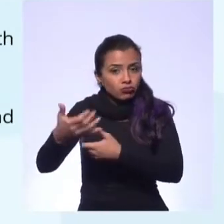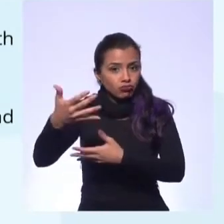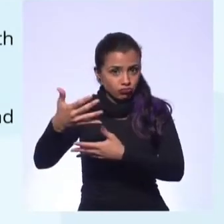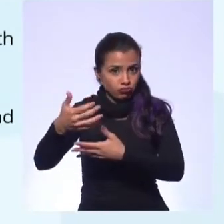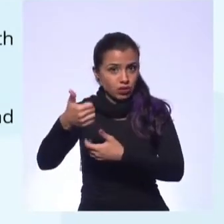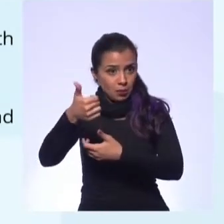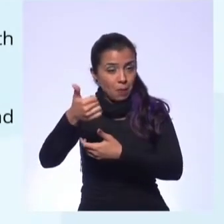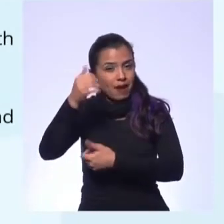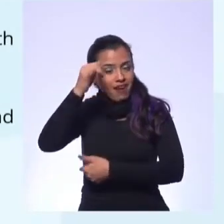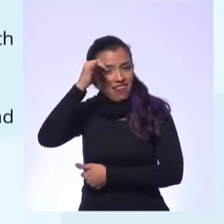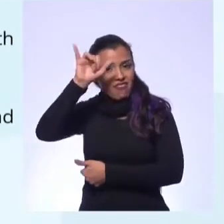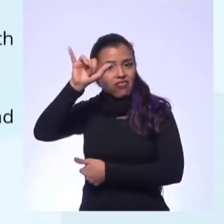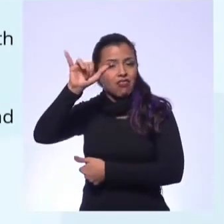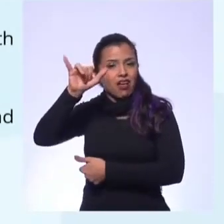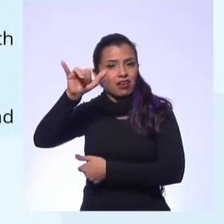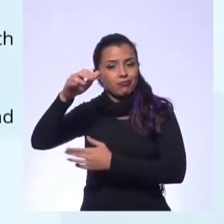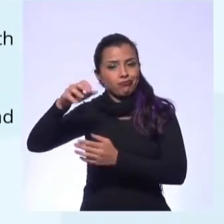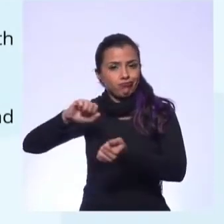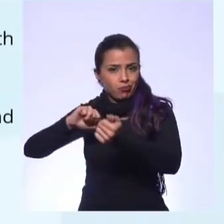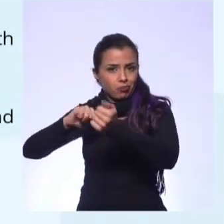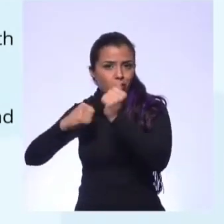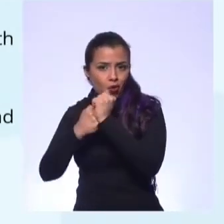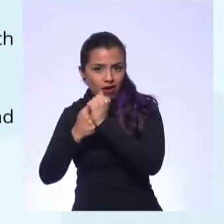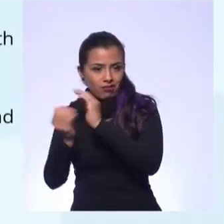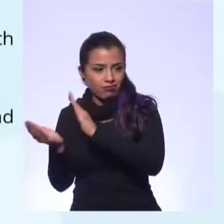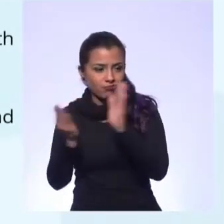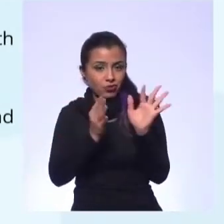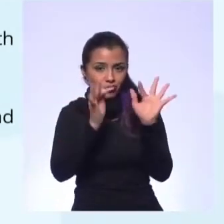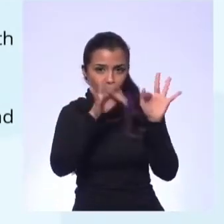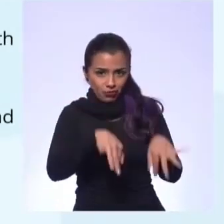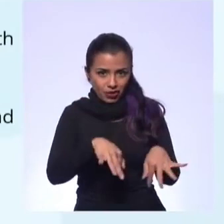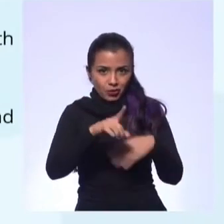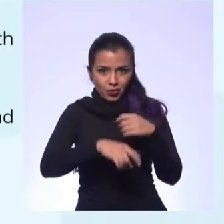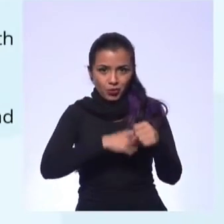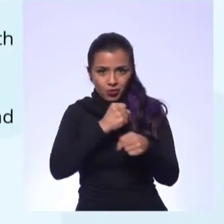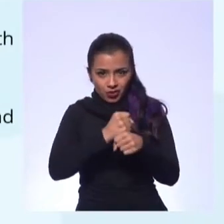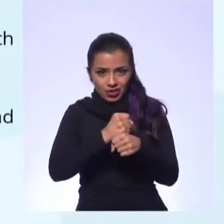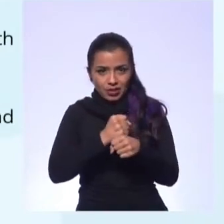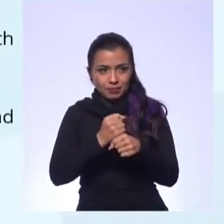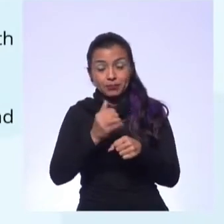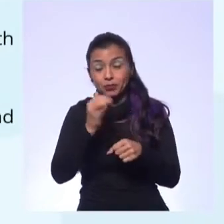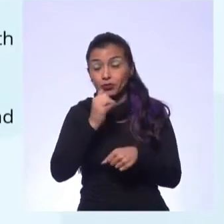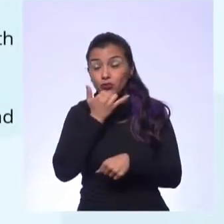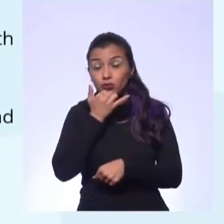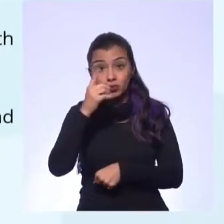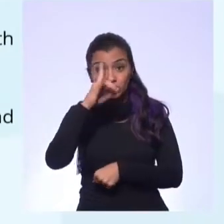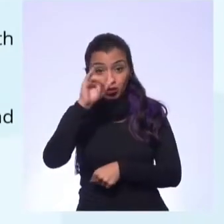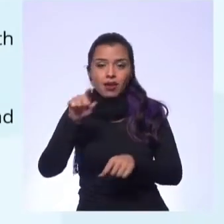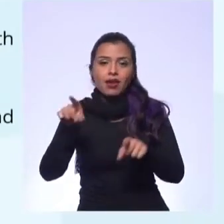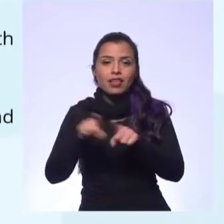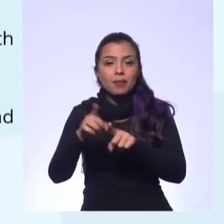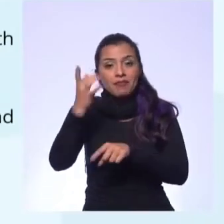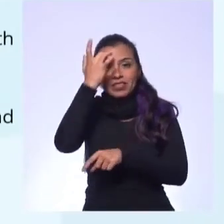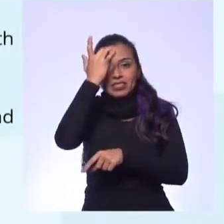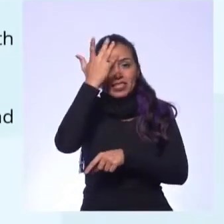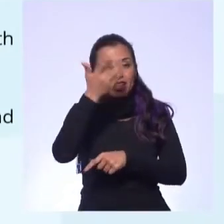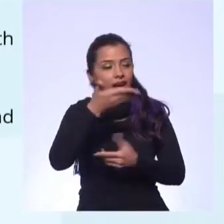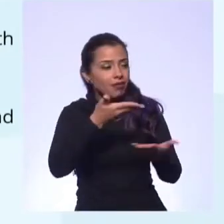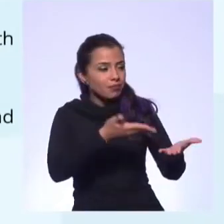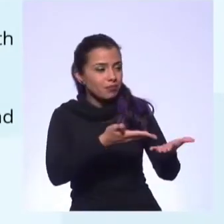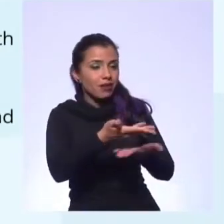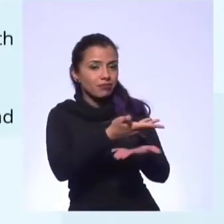fiquem sem mensagens no final do dia e facilitar o trabalho da nossa querida moderadora, certo? Então, vocês têm